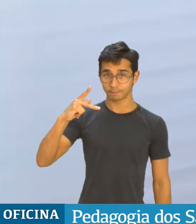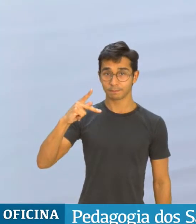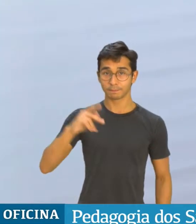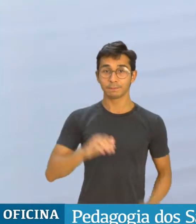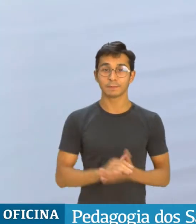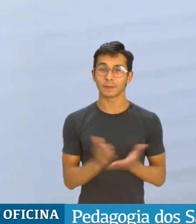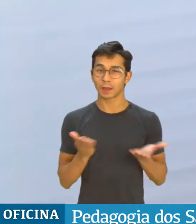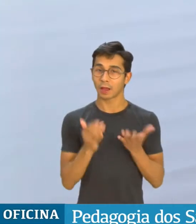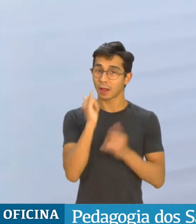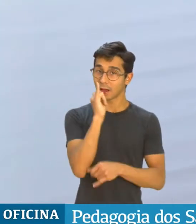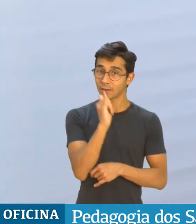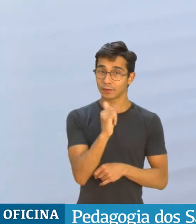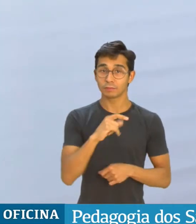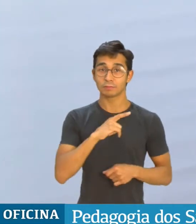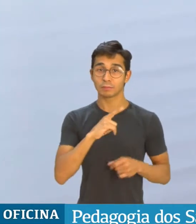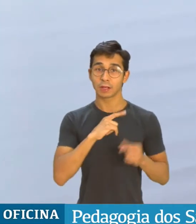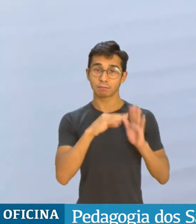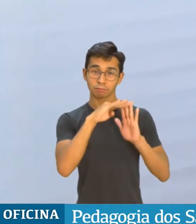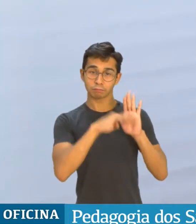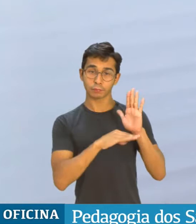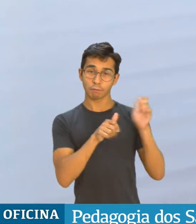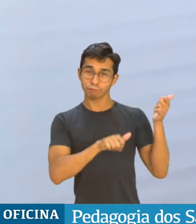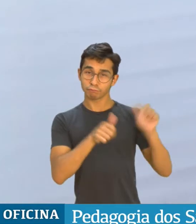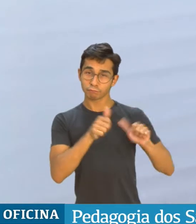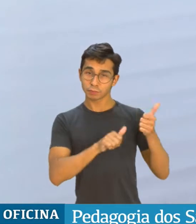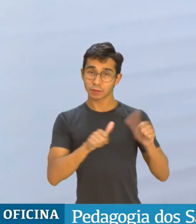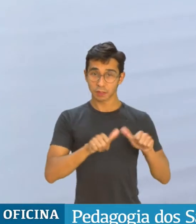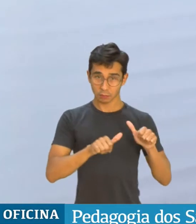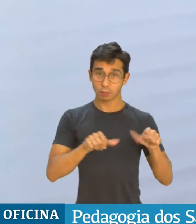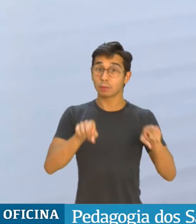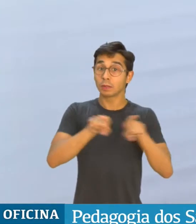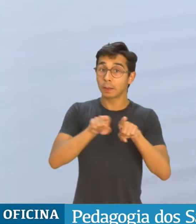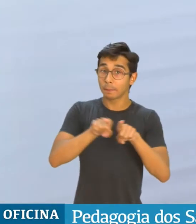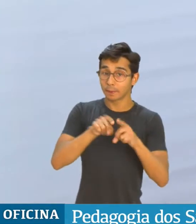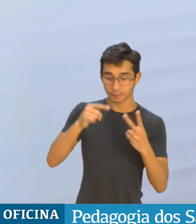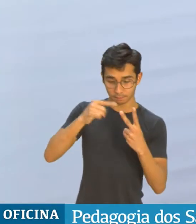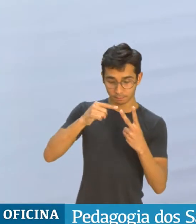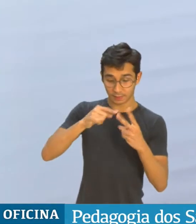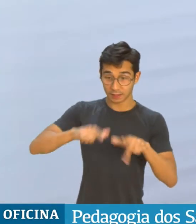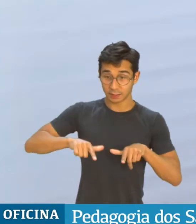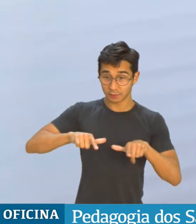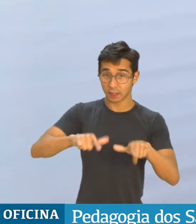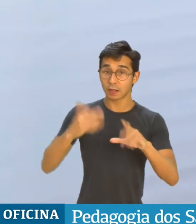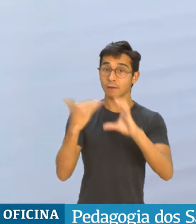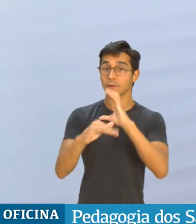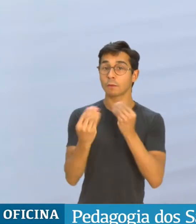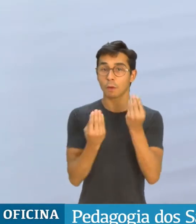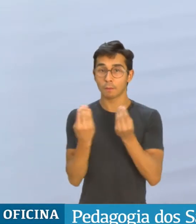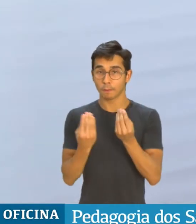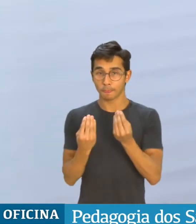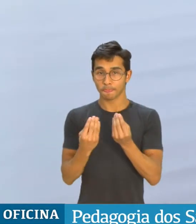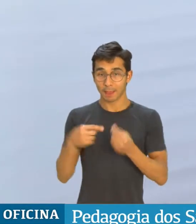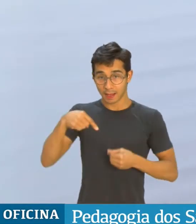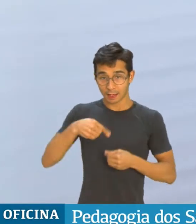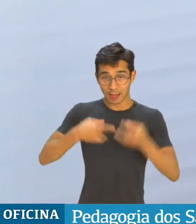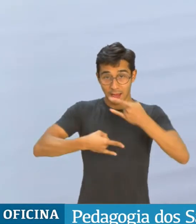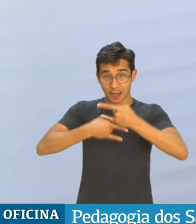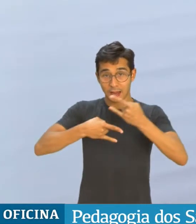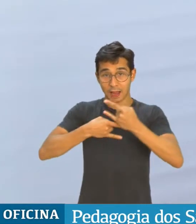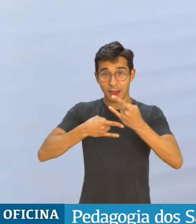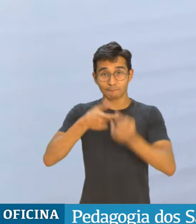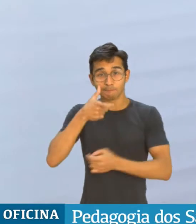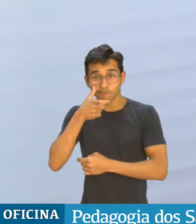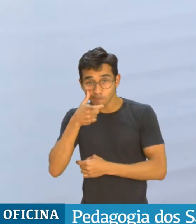vocês que o questionário de avaliação e os certificados são sempre enviados por e-mail em uma semana depois de